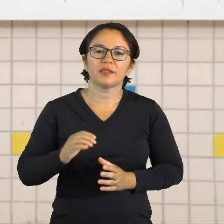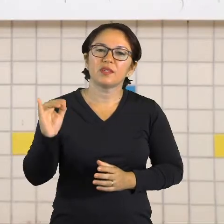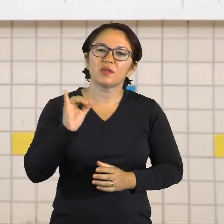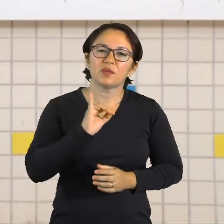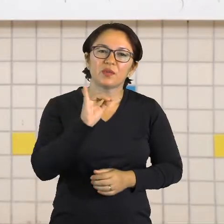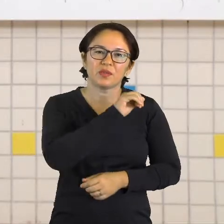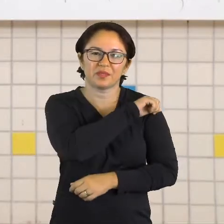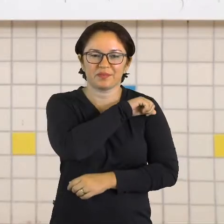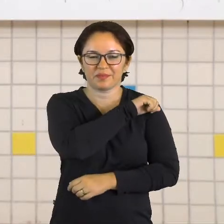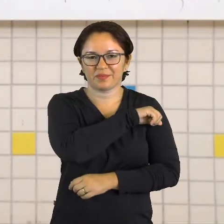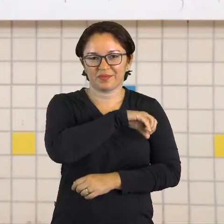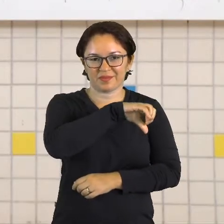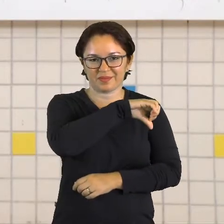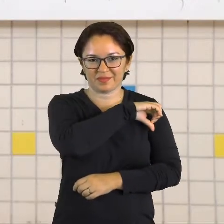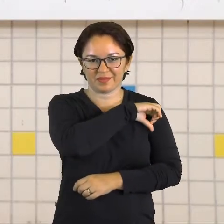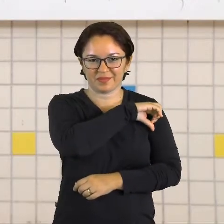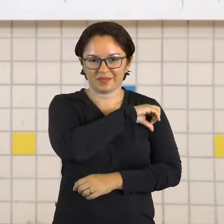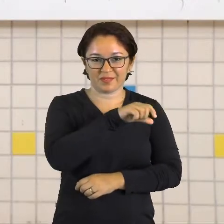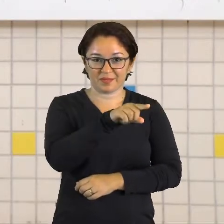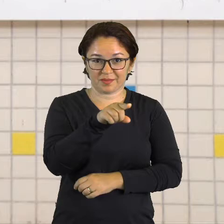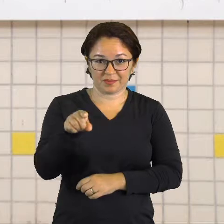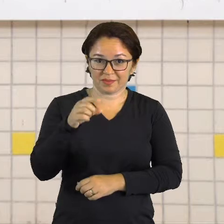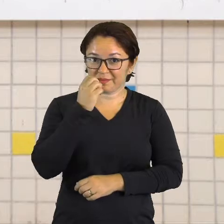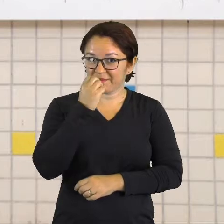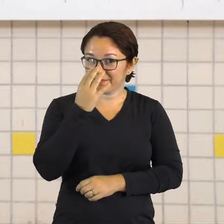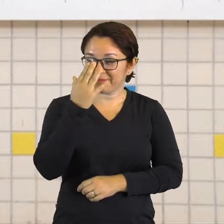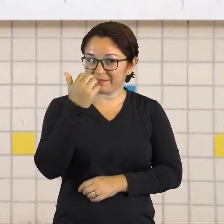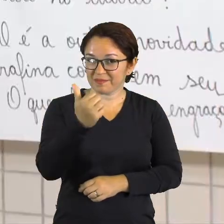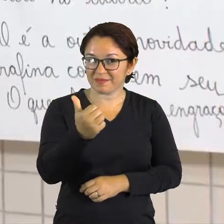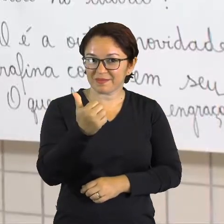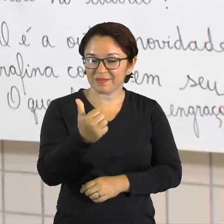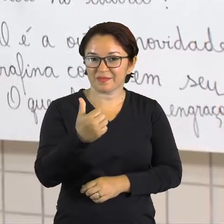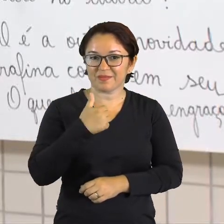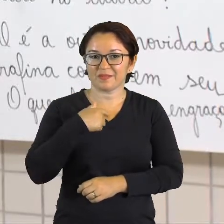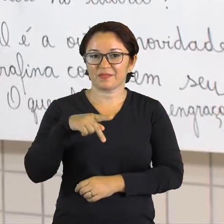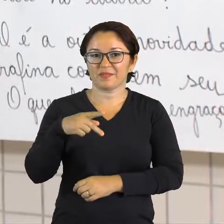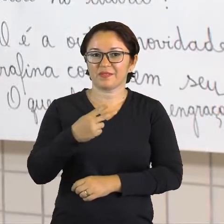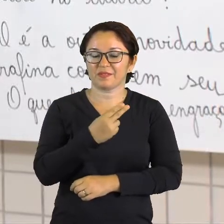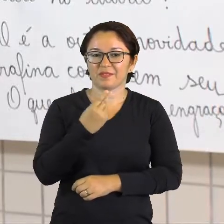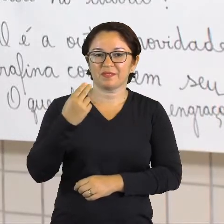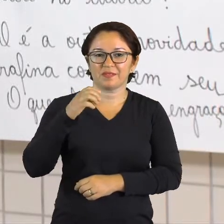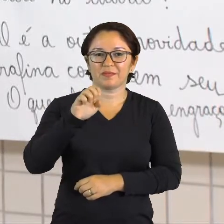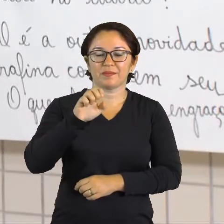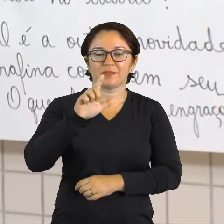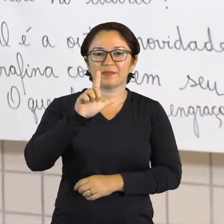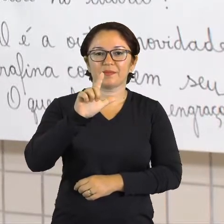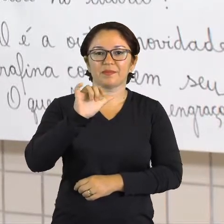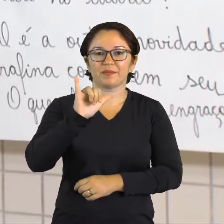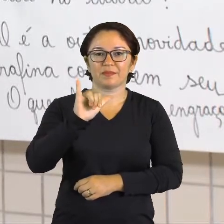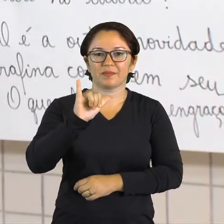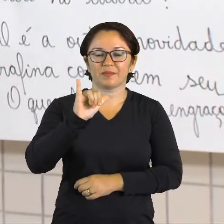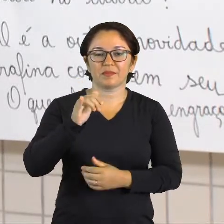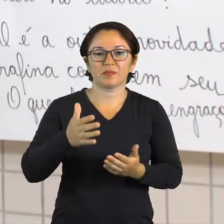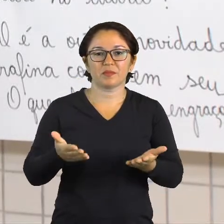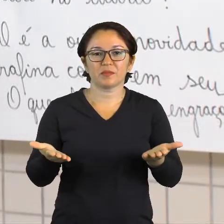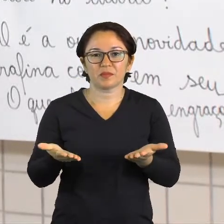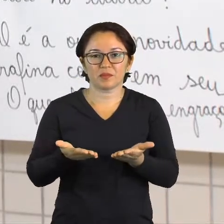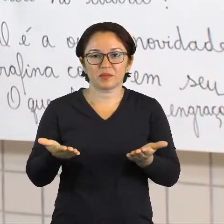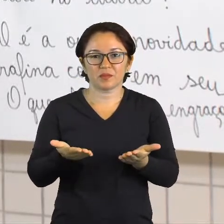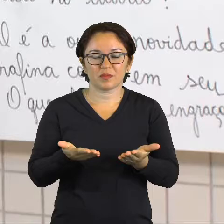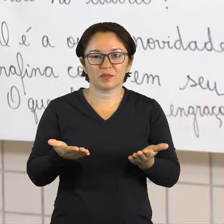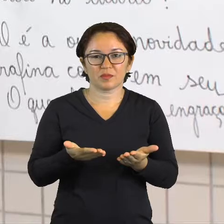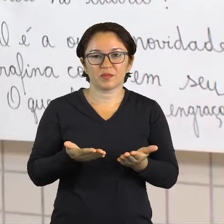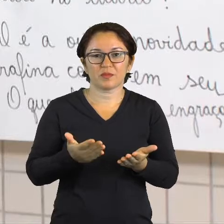estudantes do 9º ano, como vocês estão? Tudo bem? Eu sou a professora Lida Paixão e hoje nós